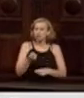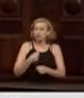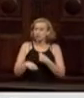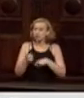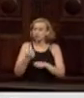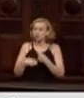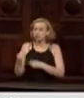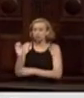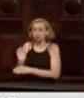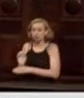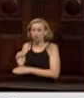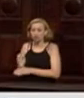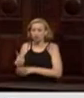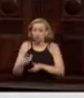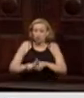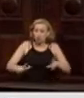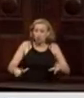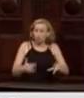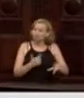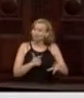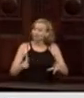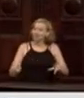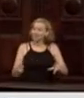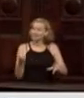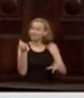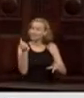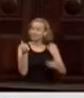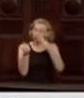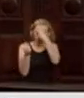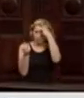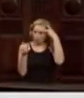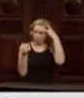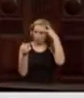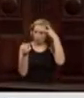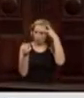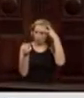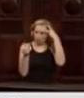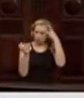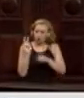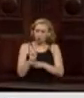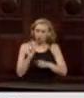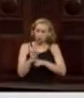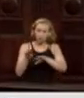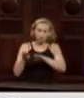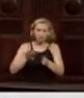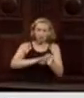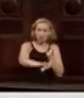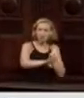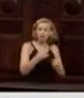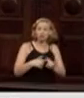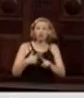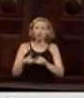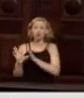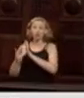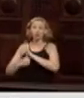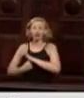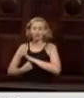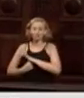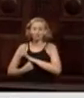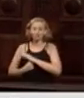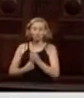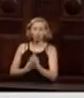vazio porque 6 dos seus conselheiros estão afastados devido a denúncias de corrupção, sendo que um